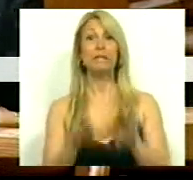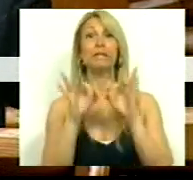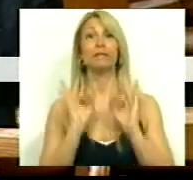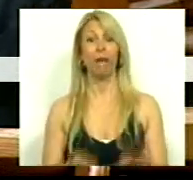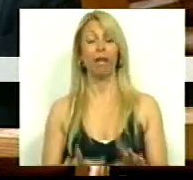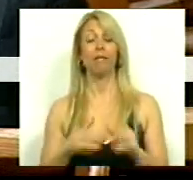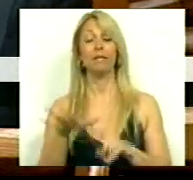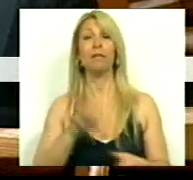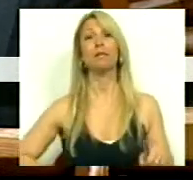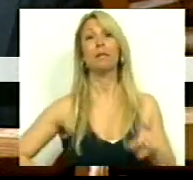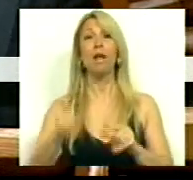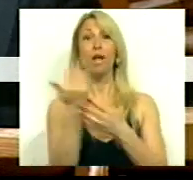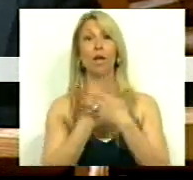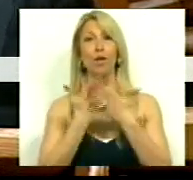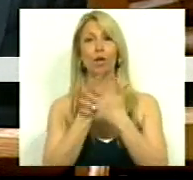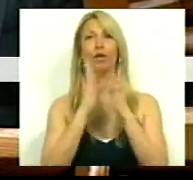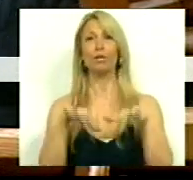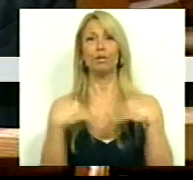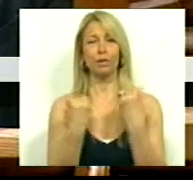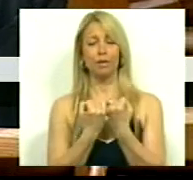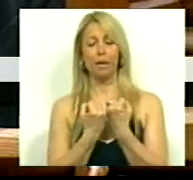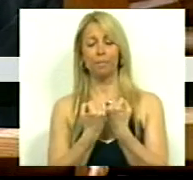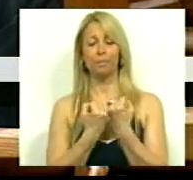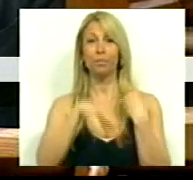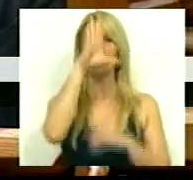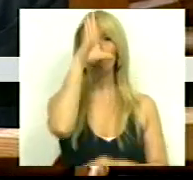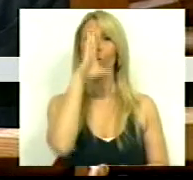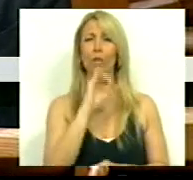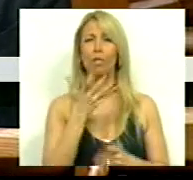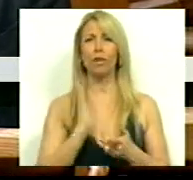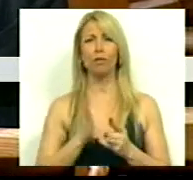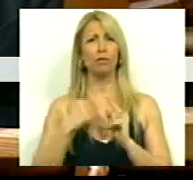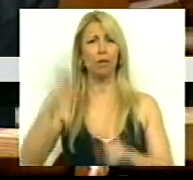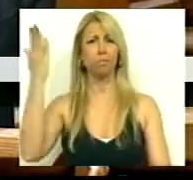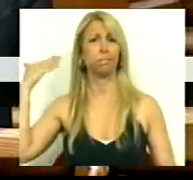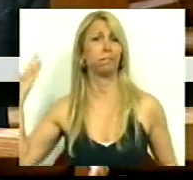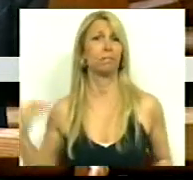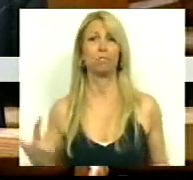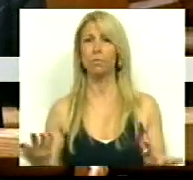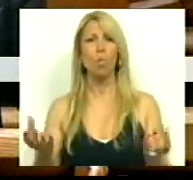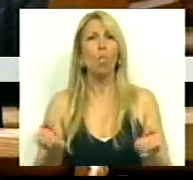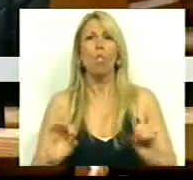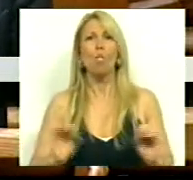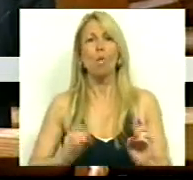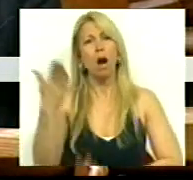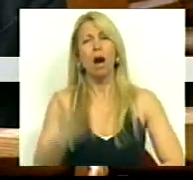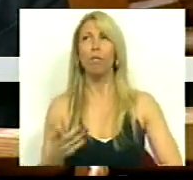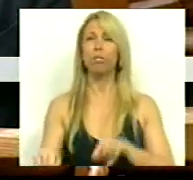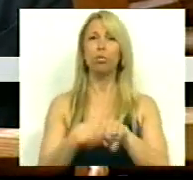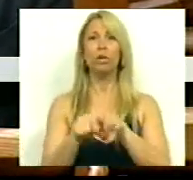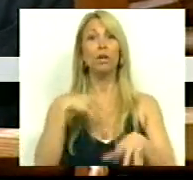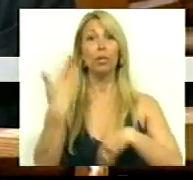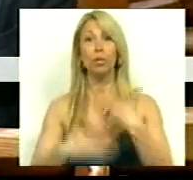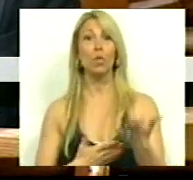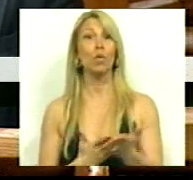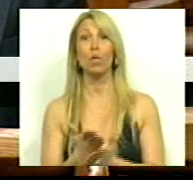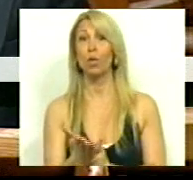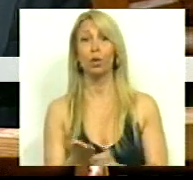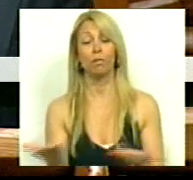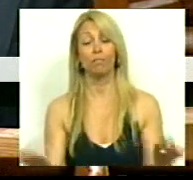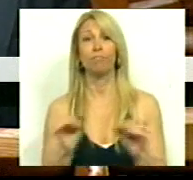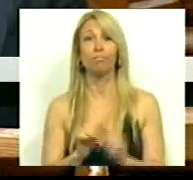a situação económica e social. O governo já há muito não tem a legitimidade política para continuar. É